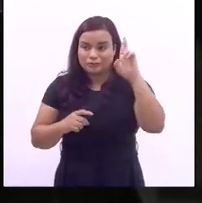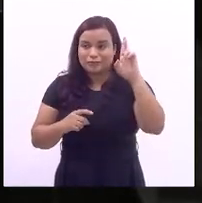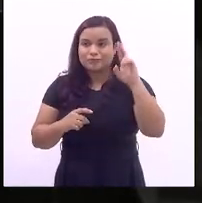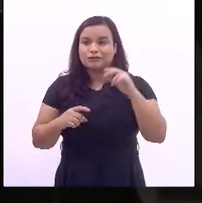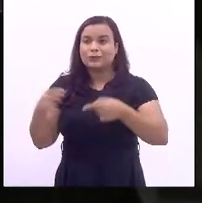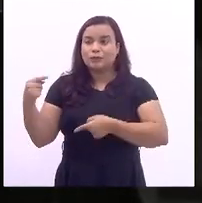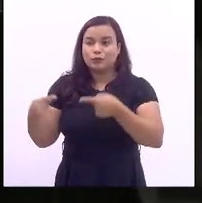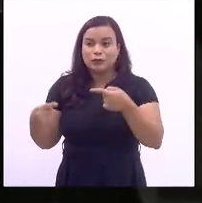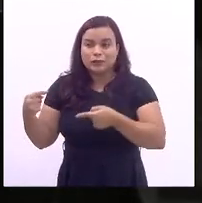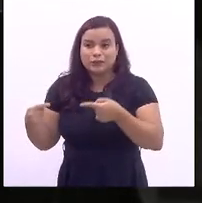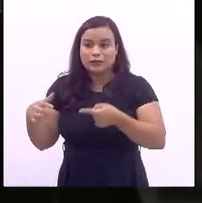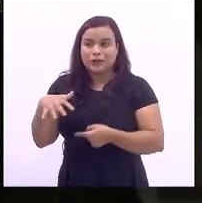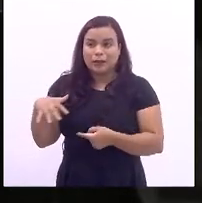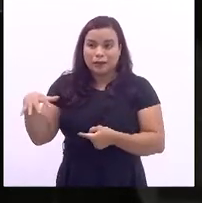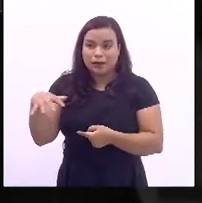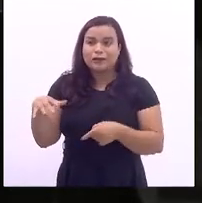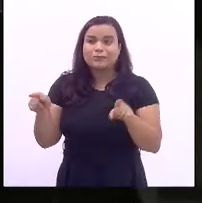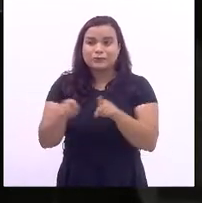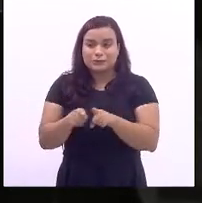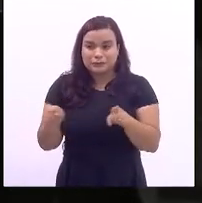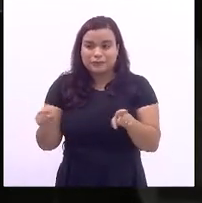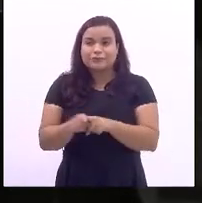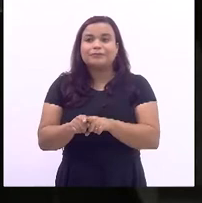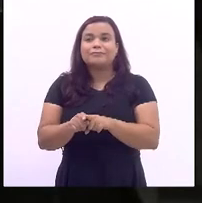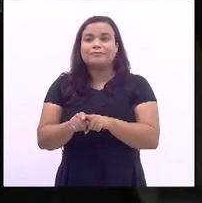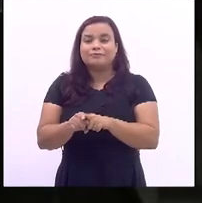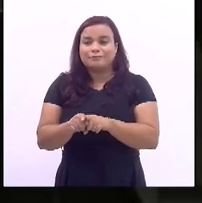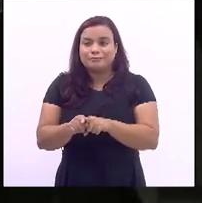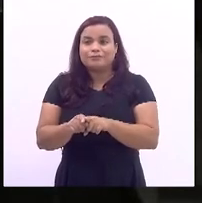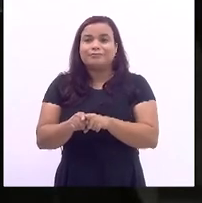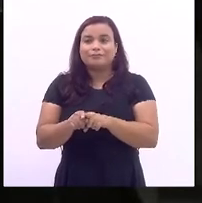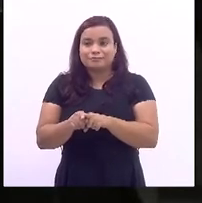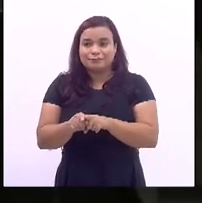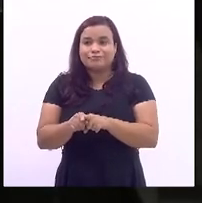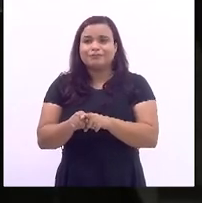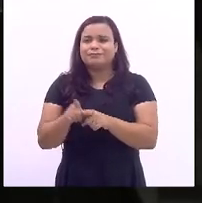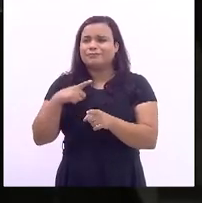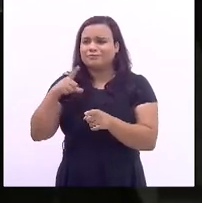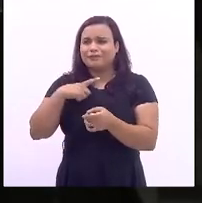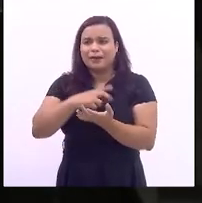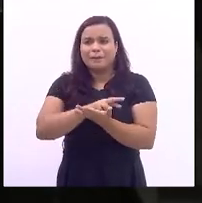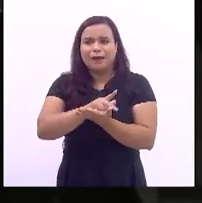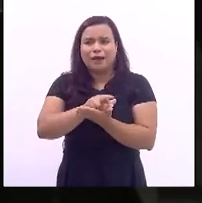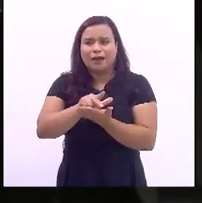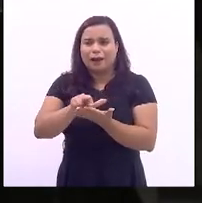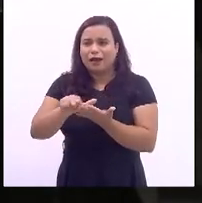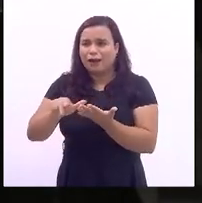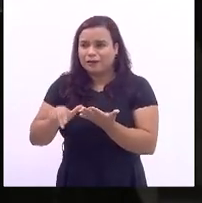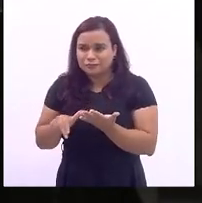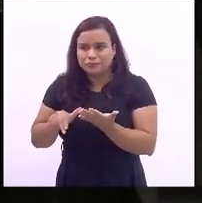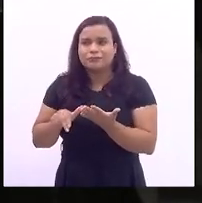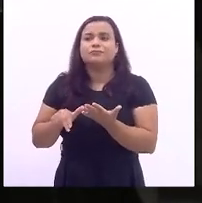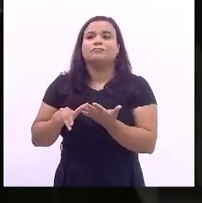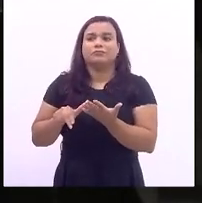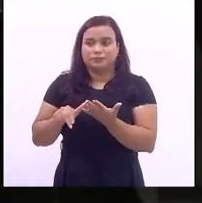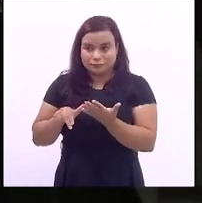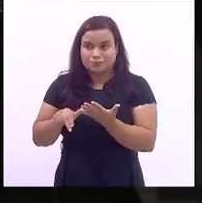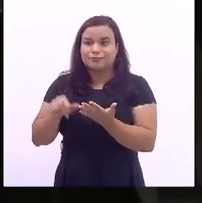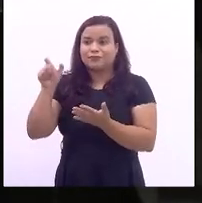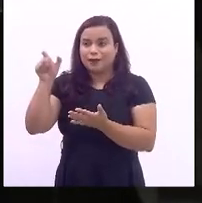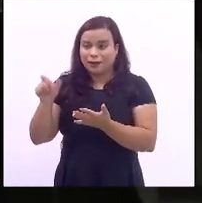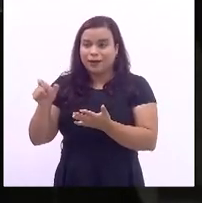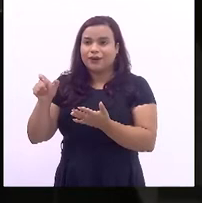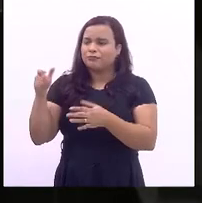o político e ir tantas as coisas a mais